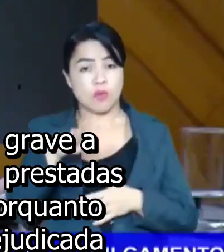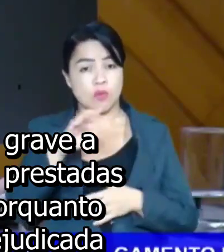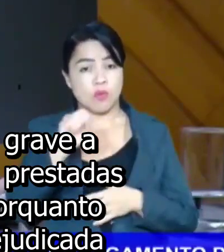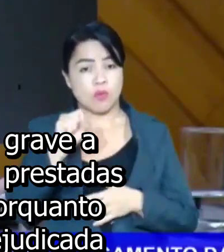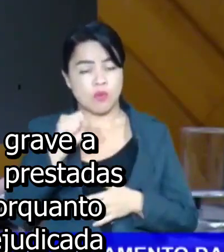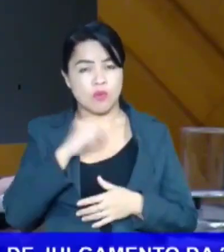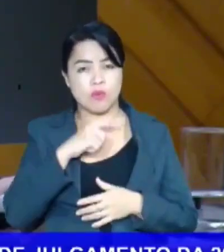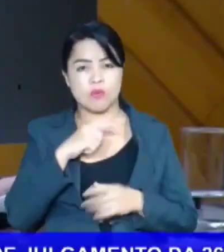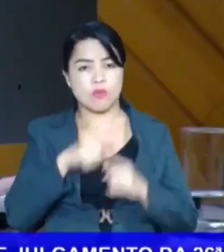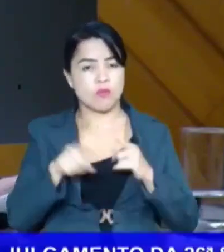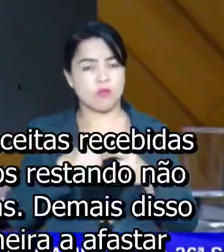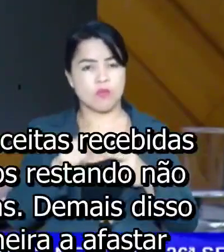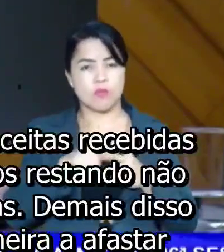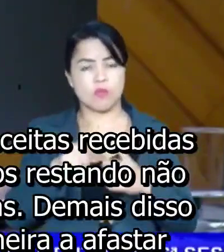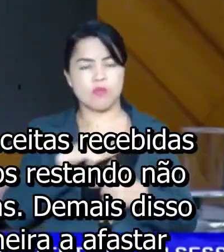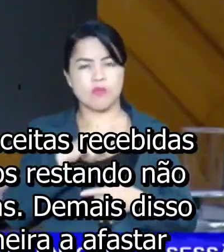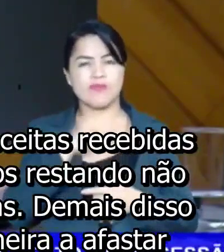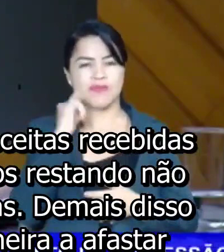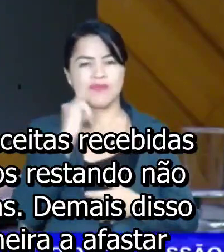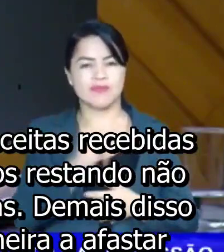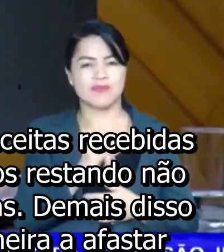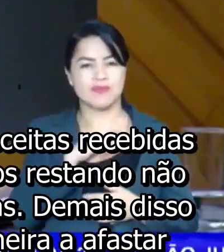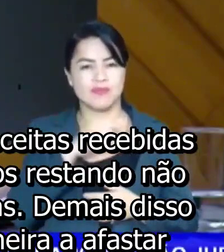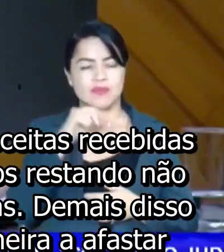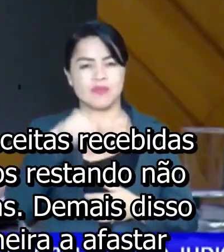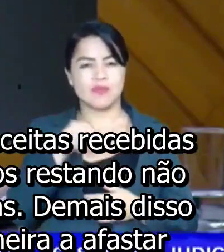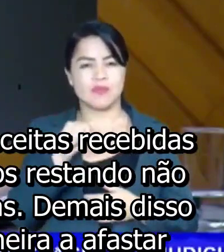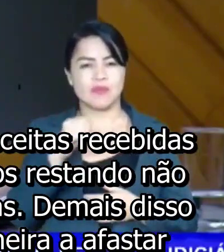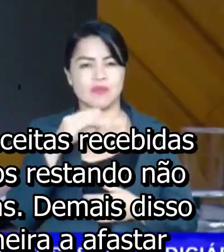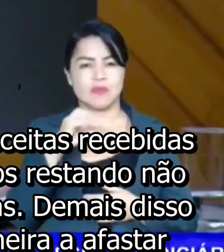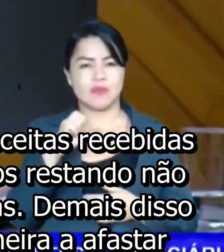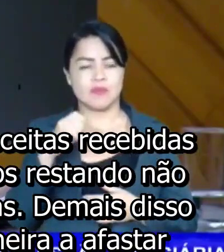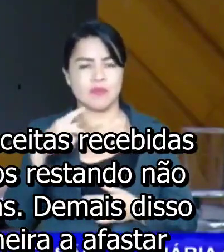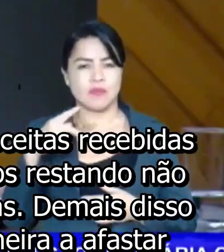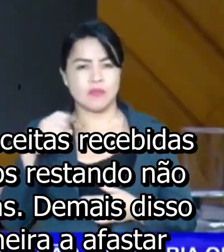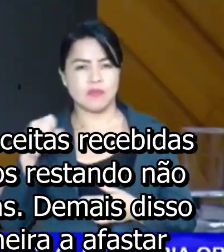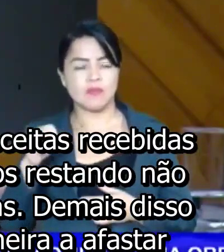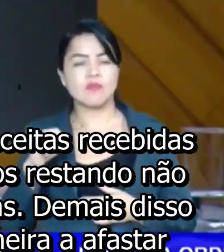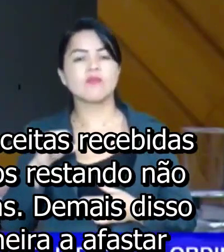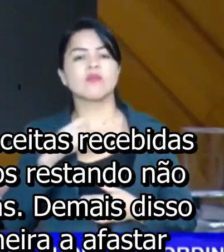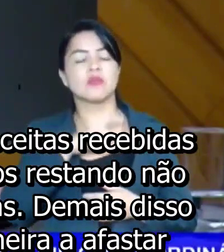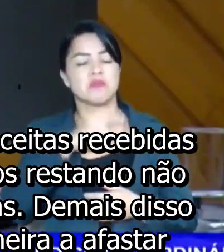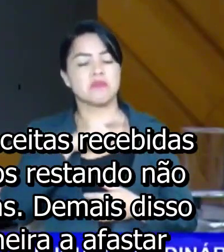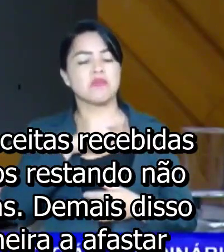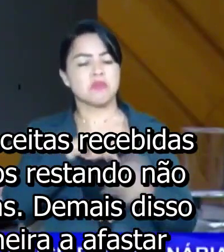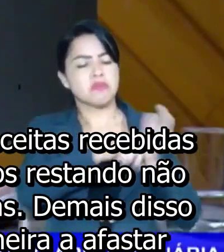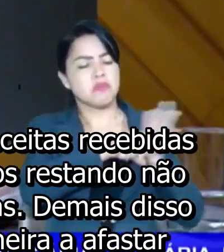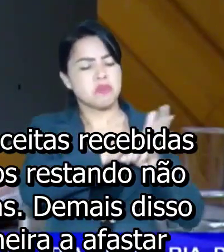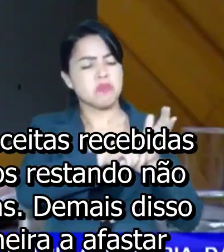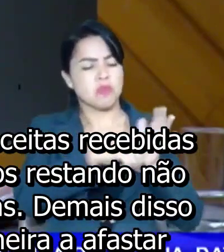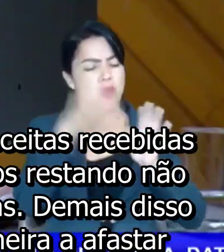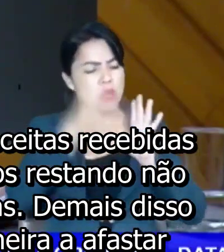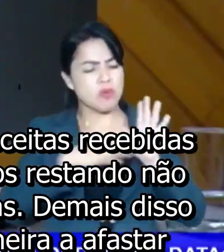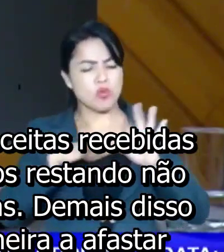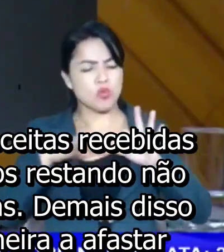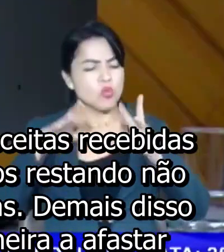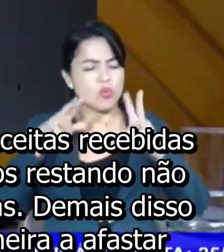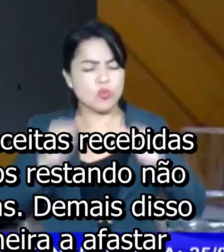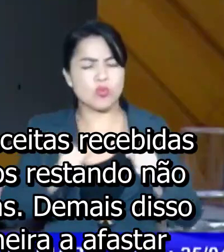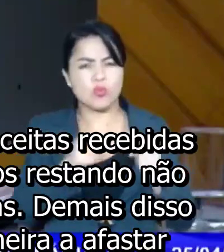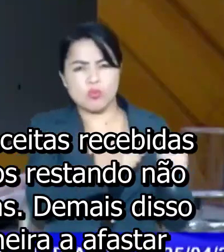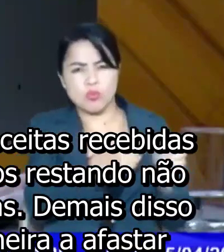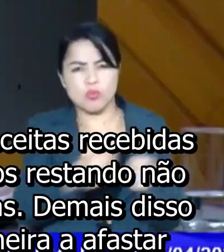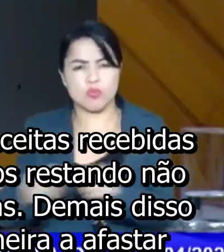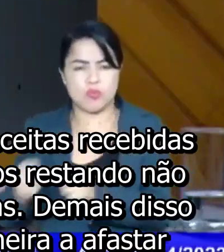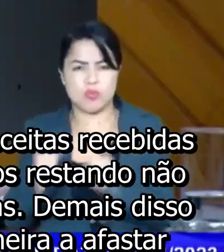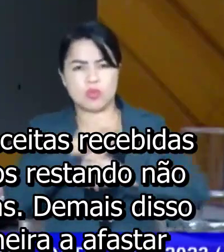completamente prejudicada. Como dito, o NACEP ele verificou a existência de todas as receitas recebidas no período de campanha, por